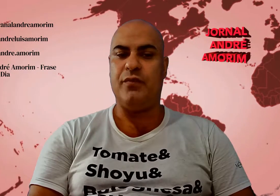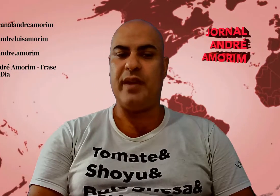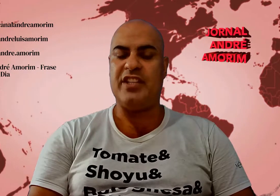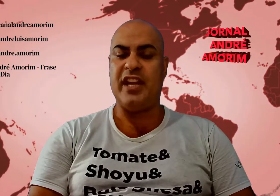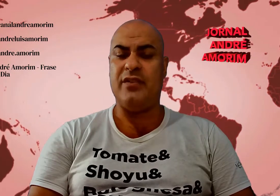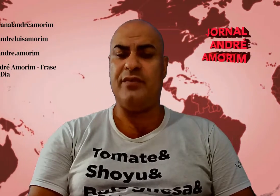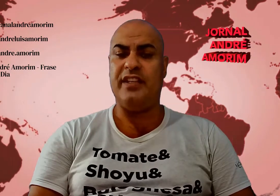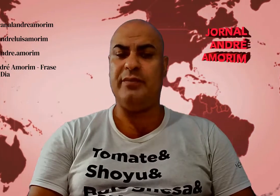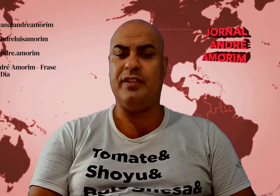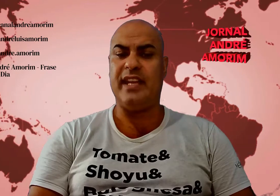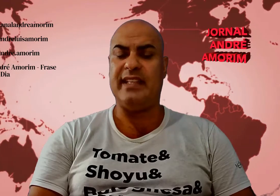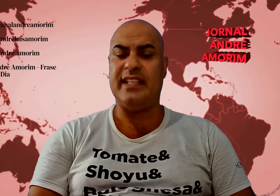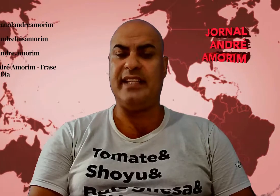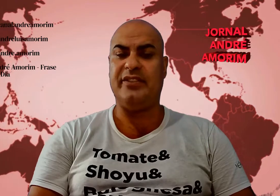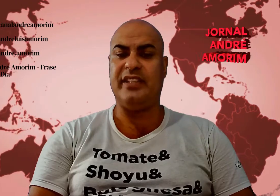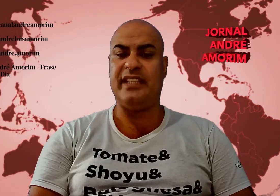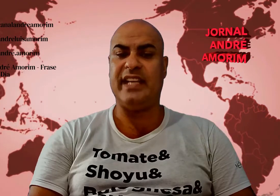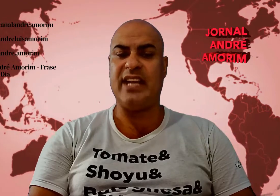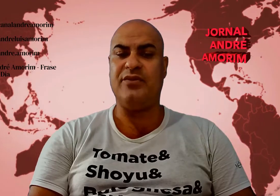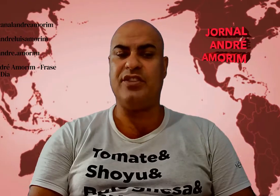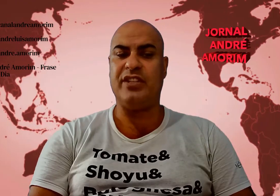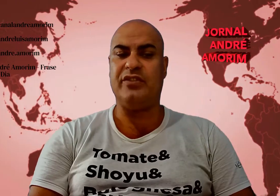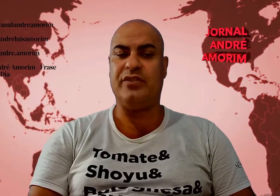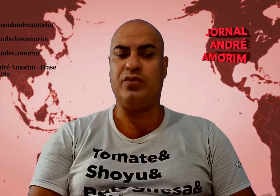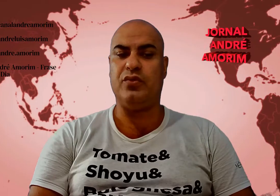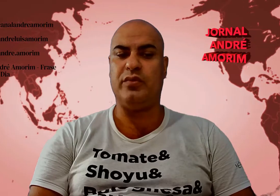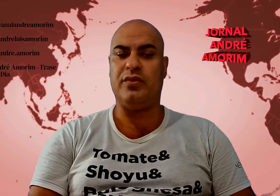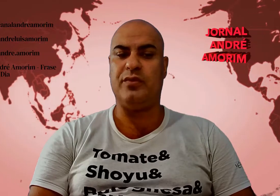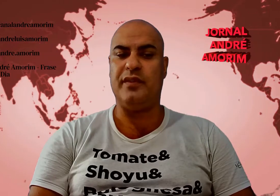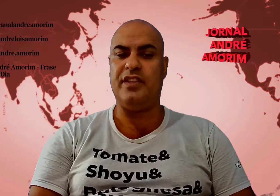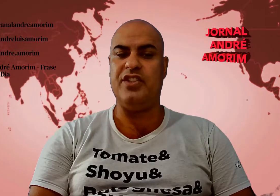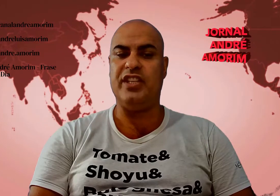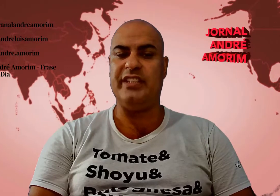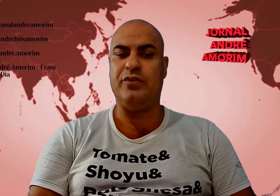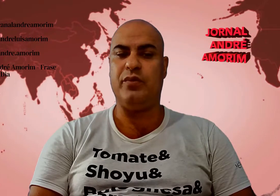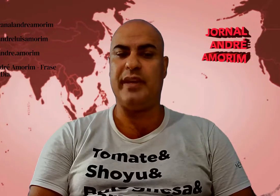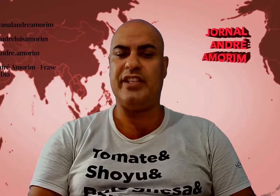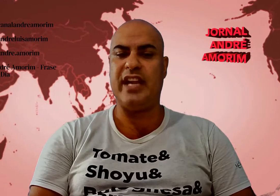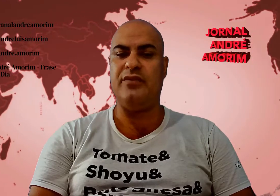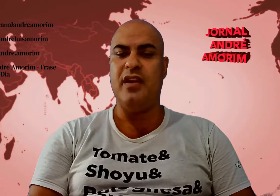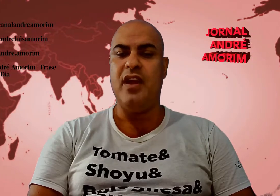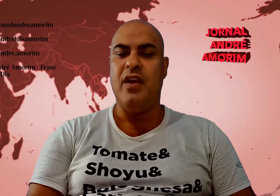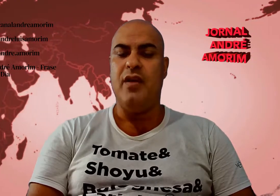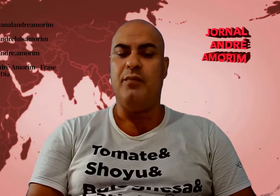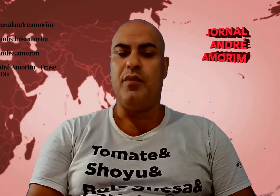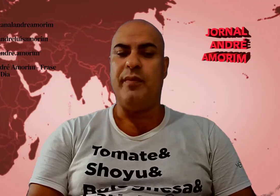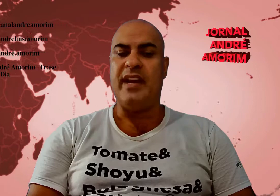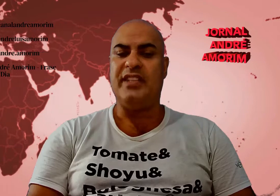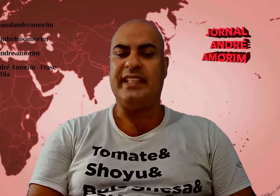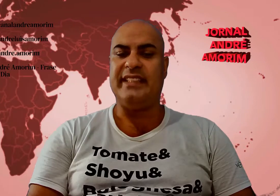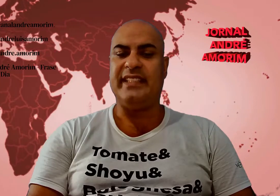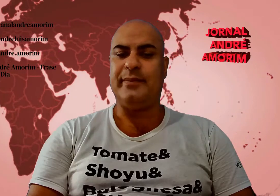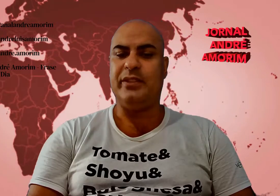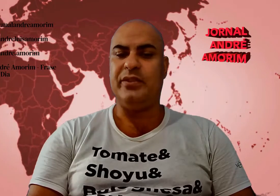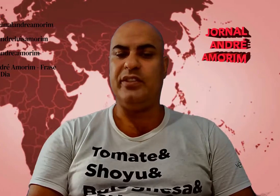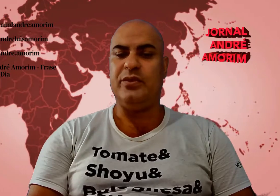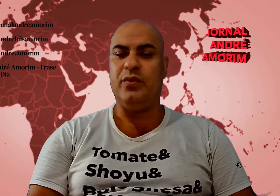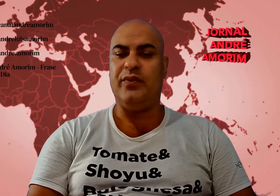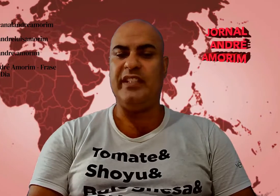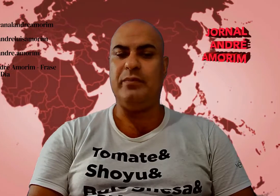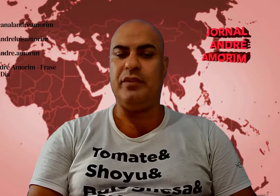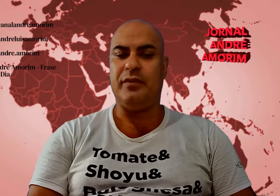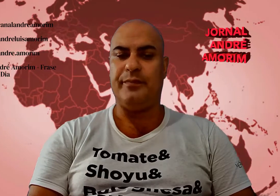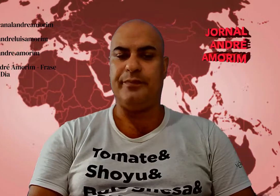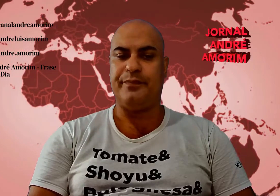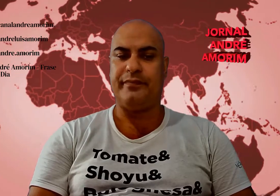de vídeo compartilhado no Facebook, que até as 3 horas da tarde do dia 18 de outubro de 2020 tinha sido compartilhado por mais de 300 pessoas